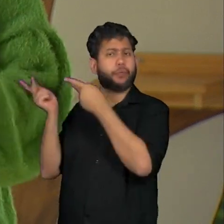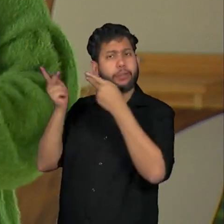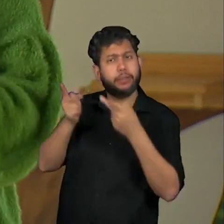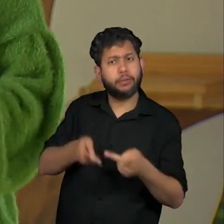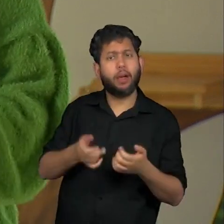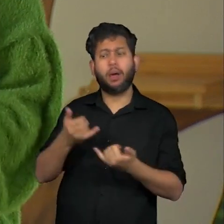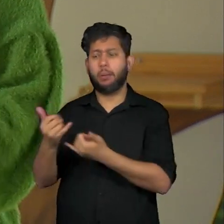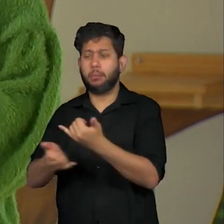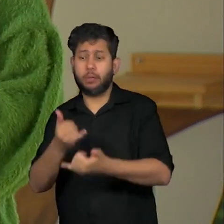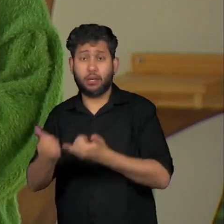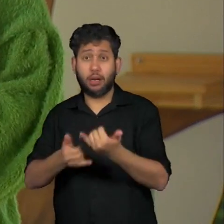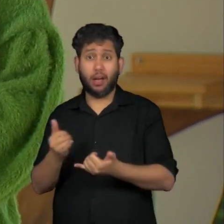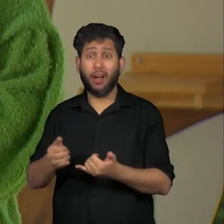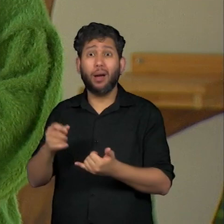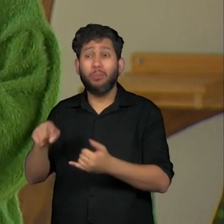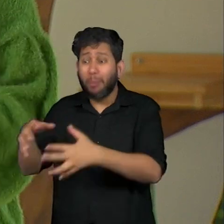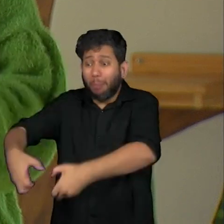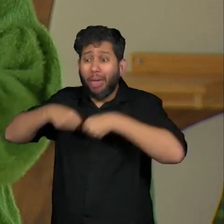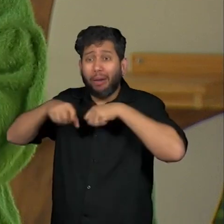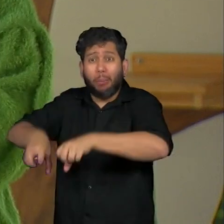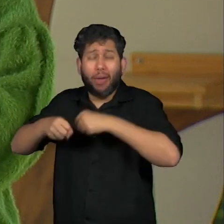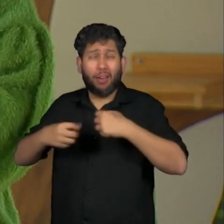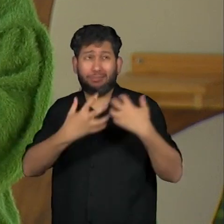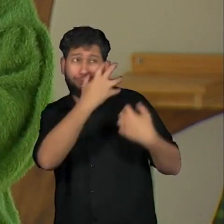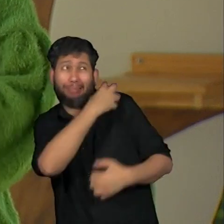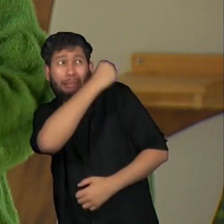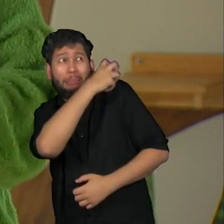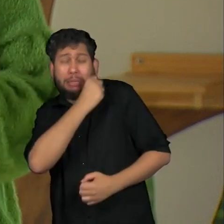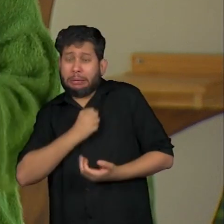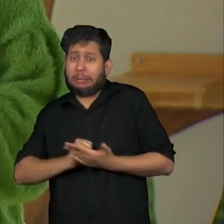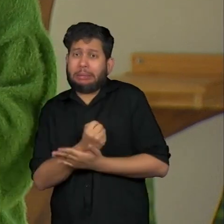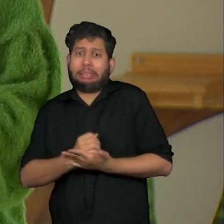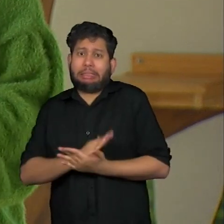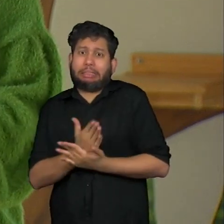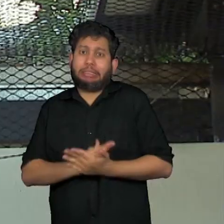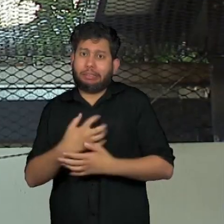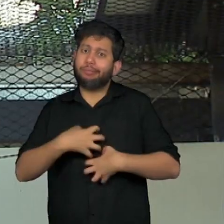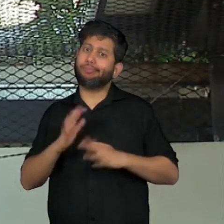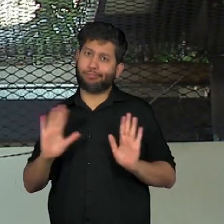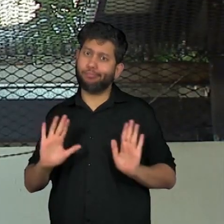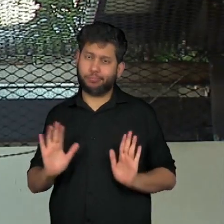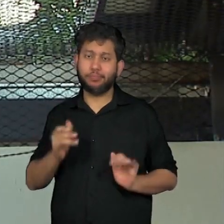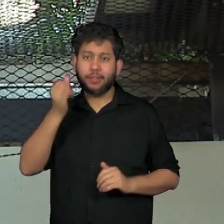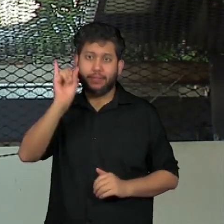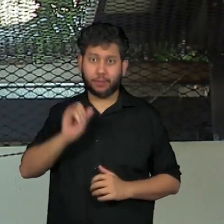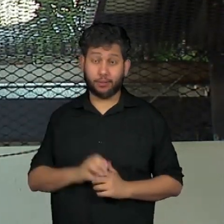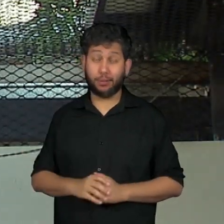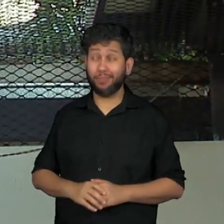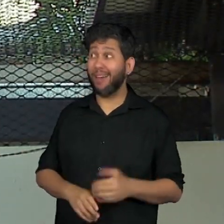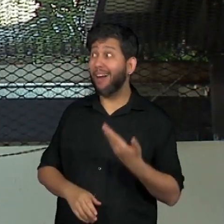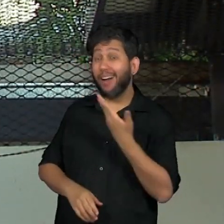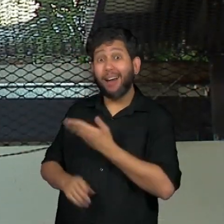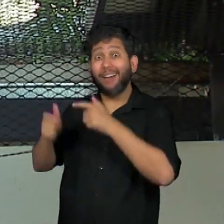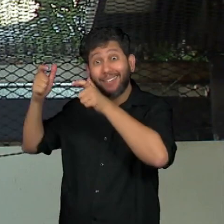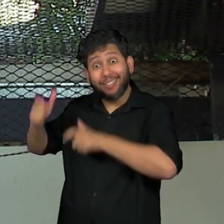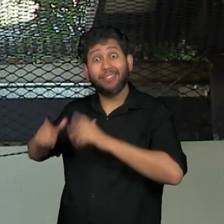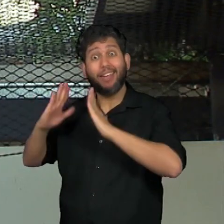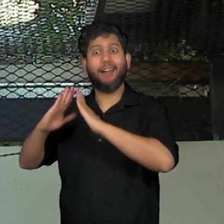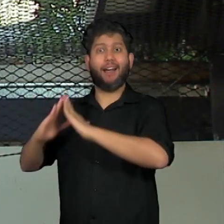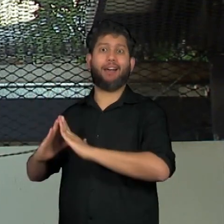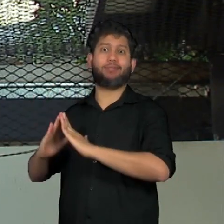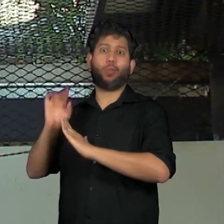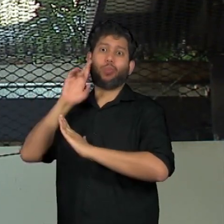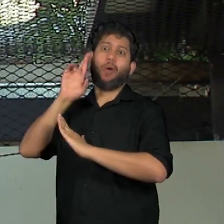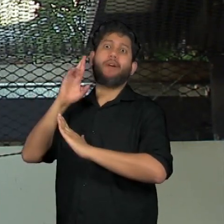chão, para não causar um estresse neles ao longo do dia, e eles também podem se assustar e acabar machucando alguém. Aqui é o lar deles, enquanto eles não encontram o